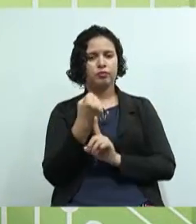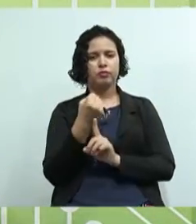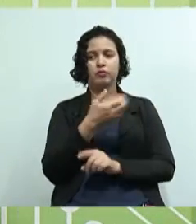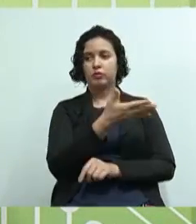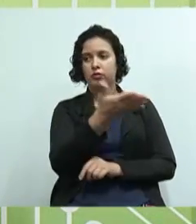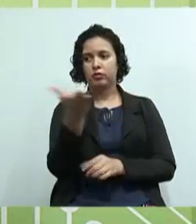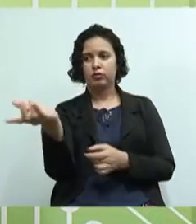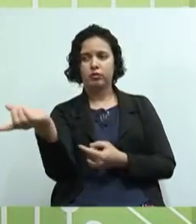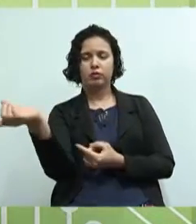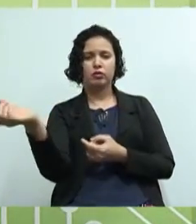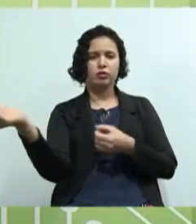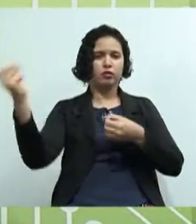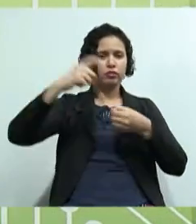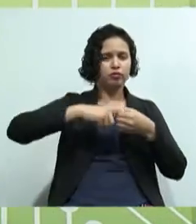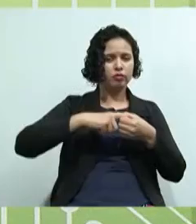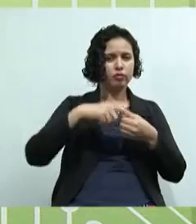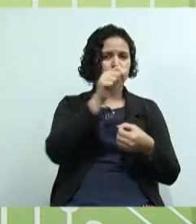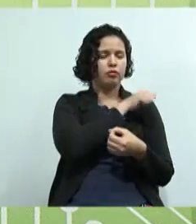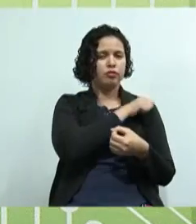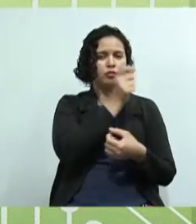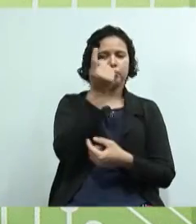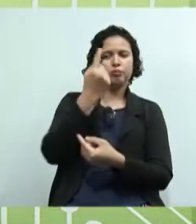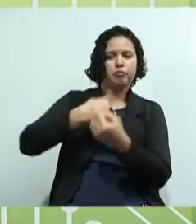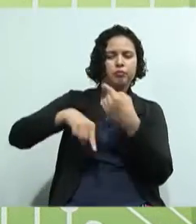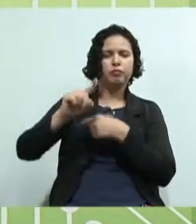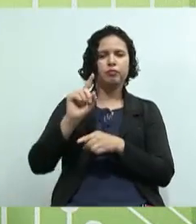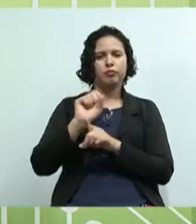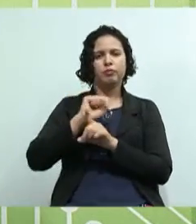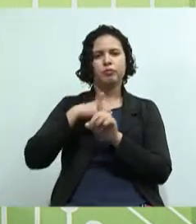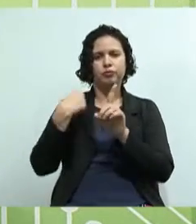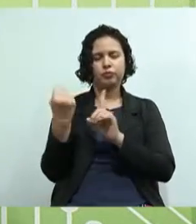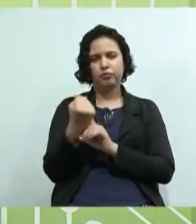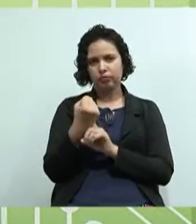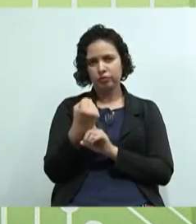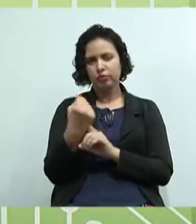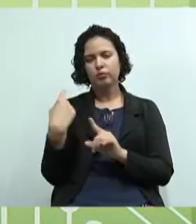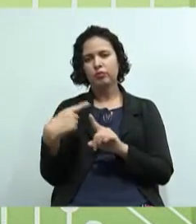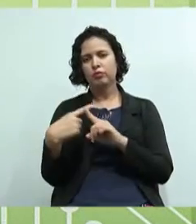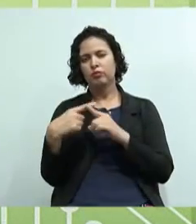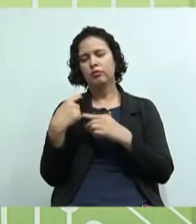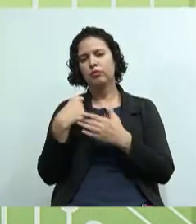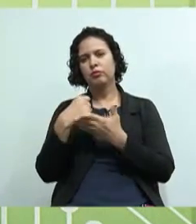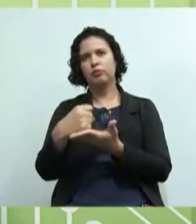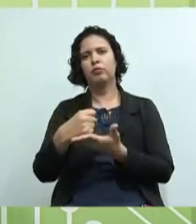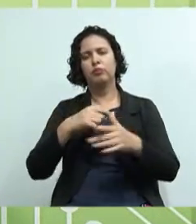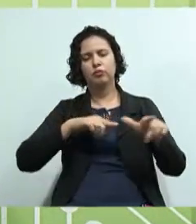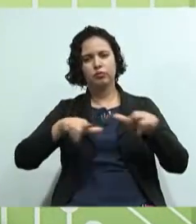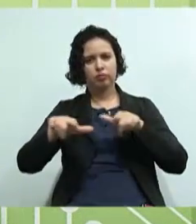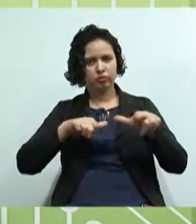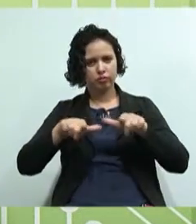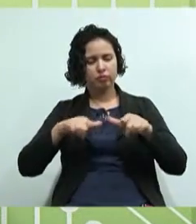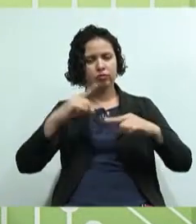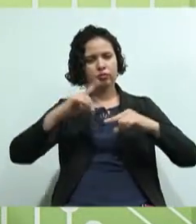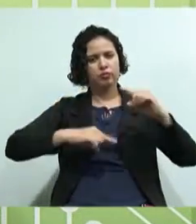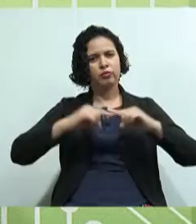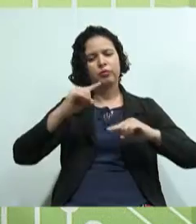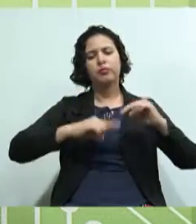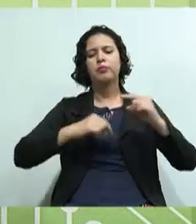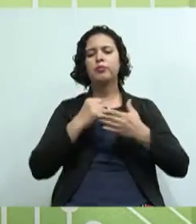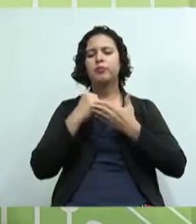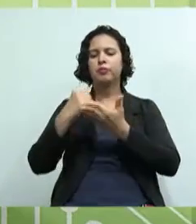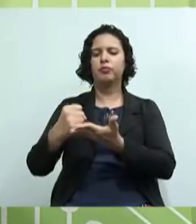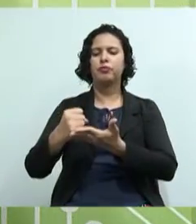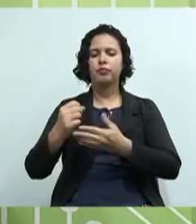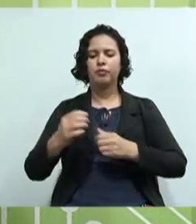sociedade devolva, né, os alunos devolvam isso para a sociedade como um todo por meio de prestação de serviços, né, de produtos que venham a